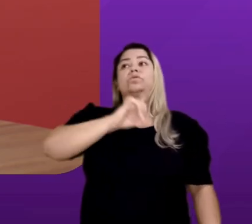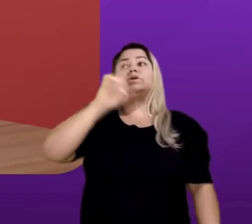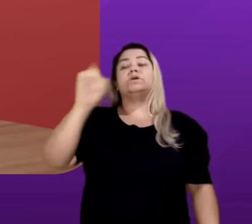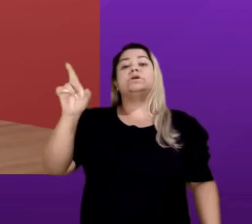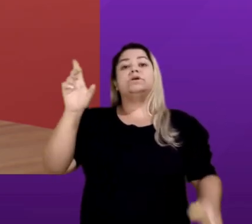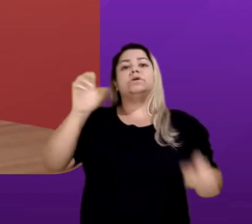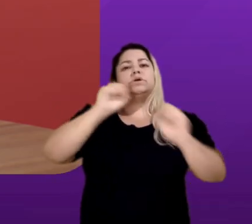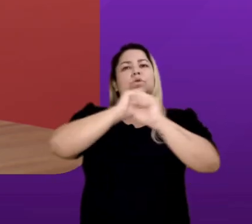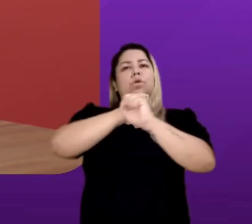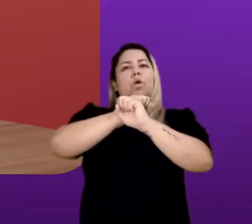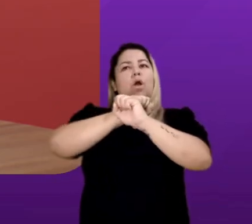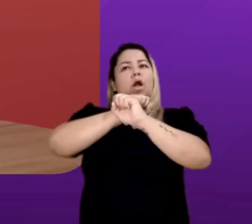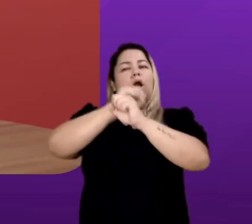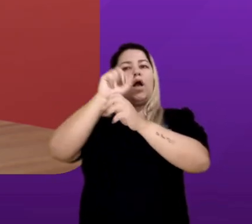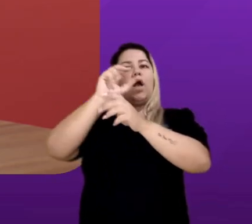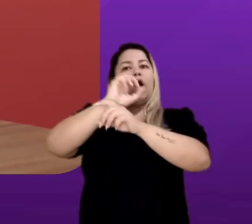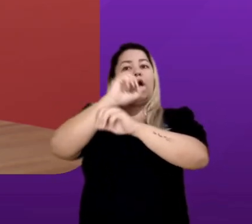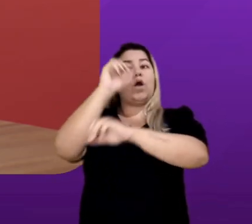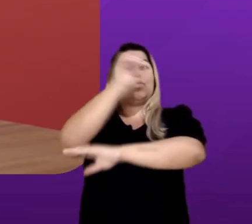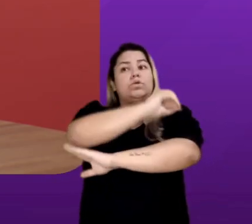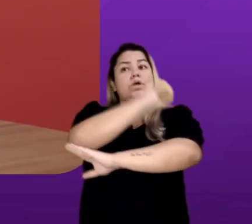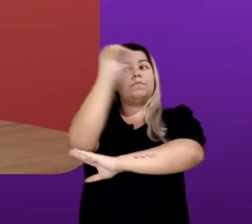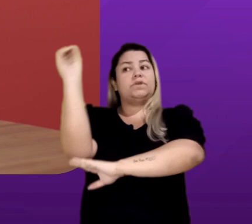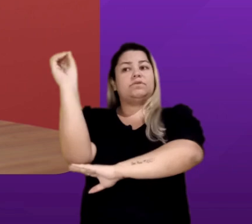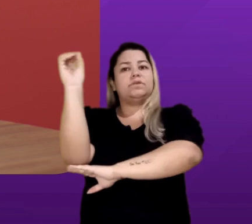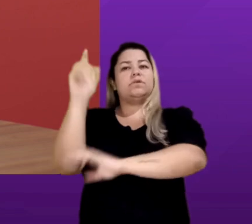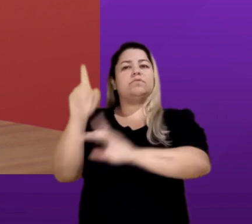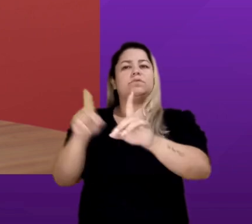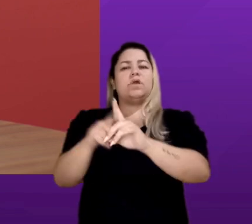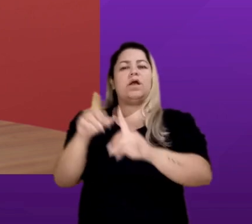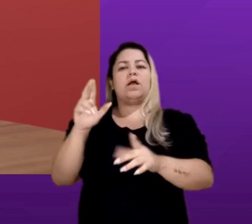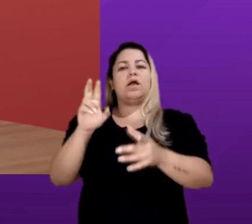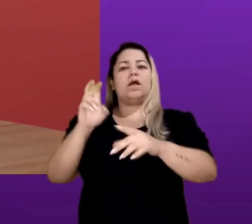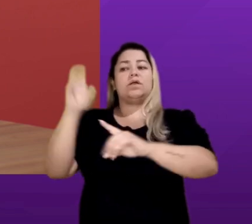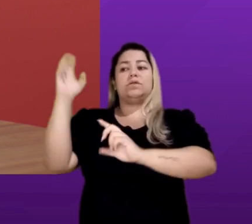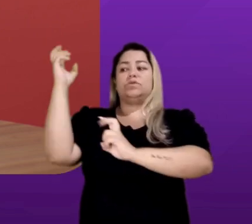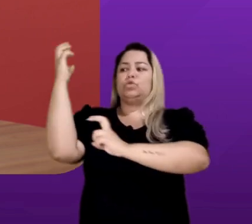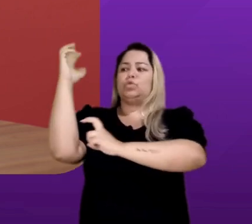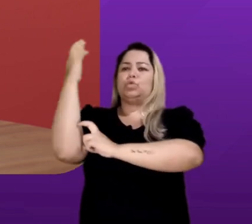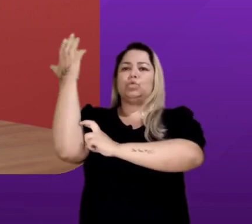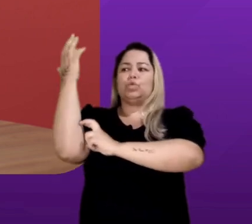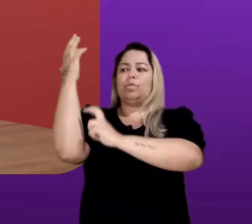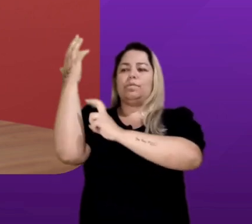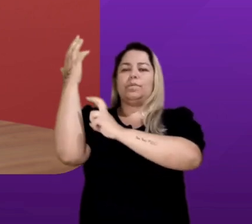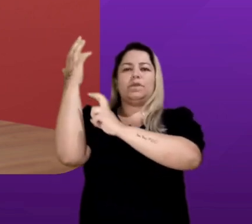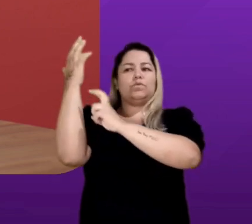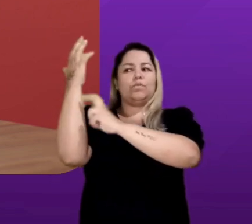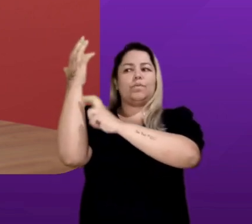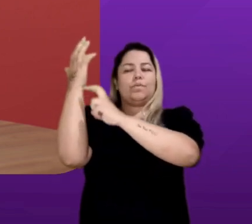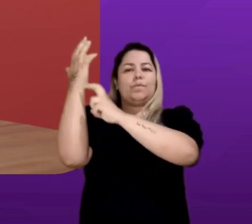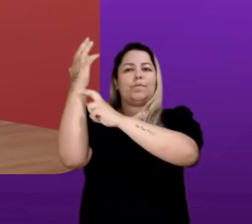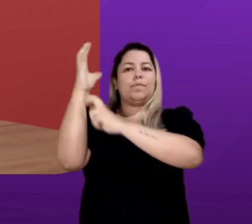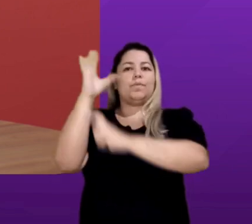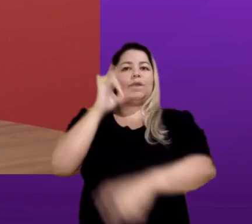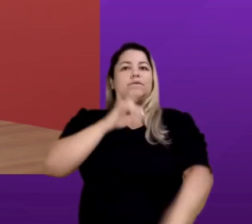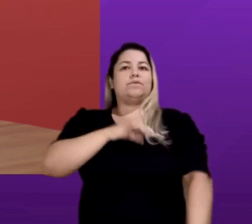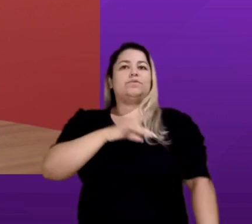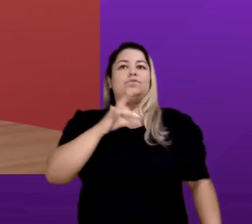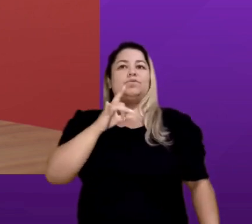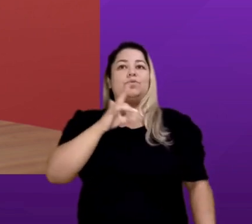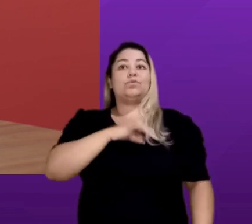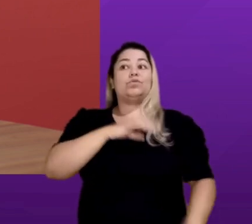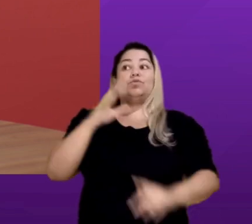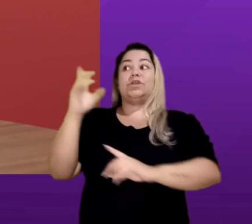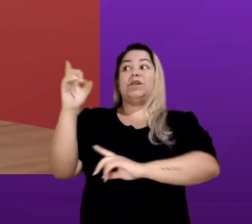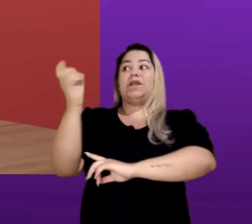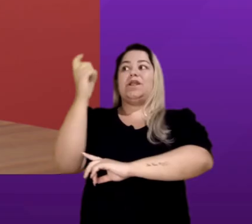escola, voltei e saí subindo, né, aquele medo todo de subindo ali naquela árvore. Quando eu cheguei no topo, né,